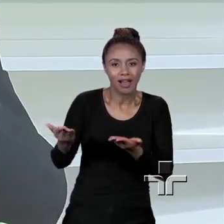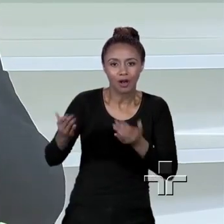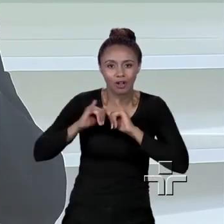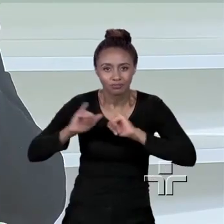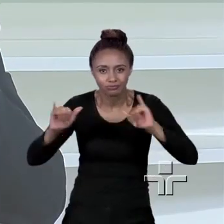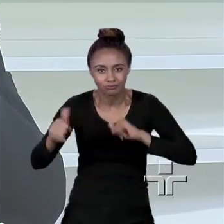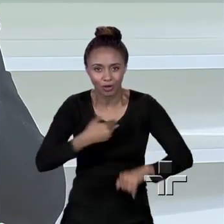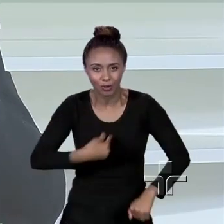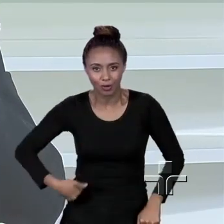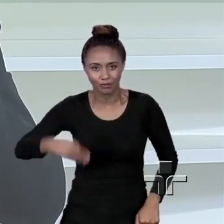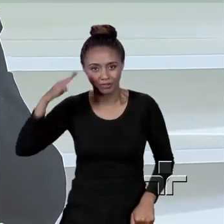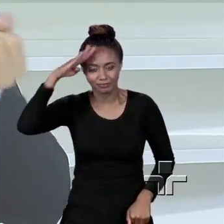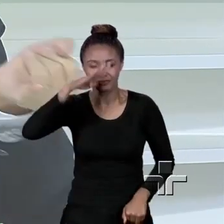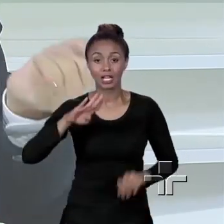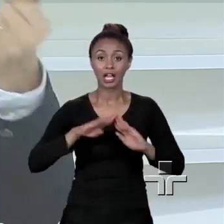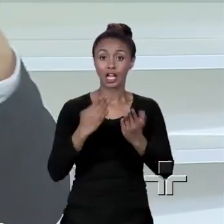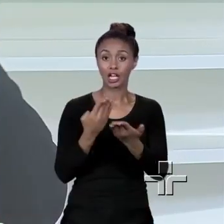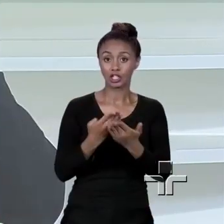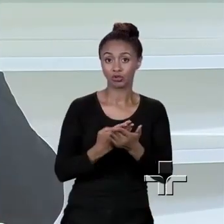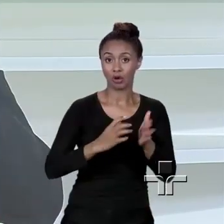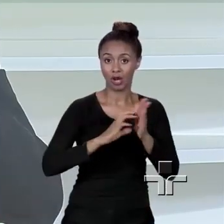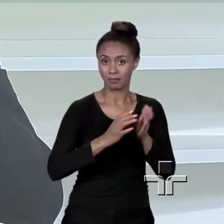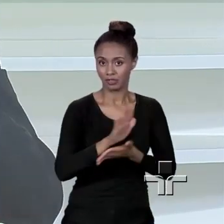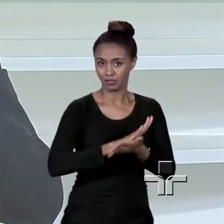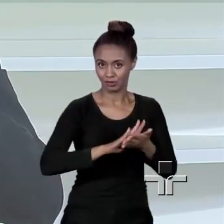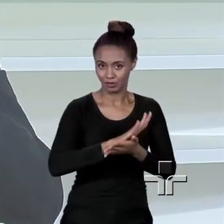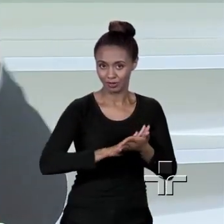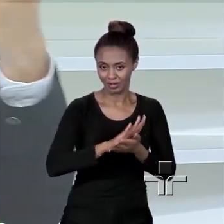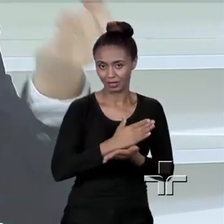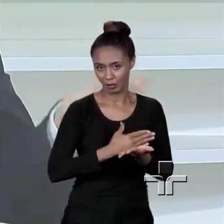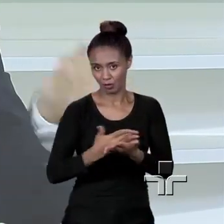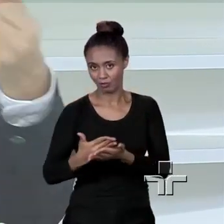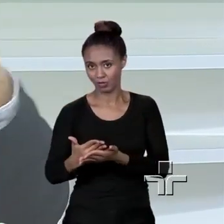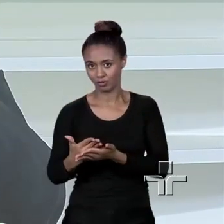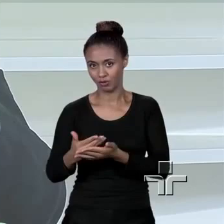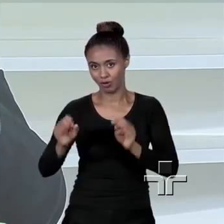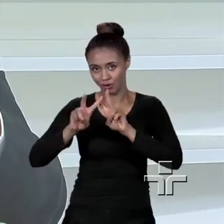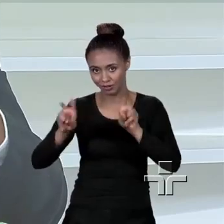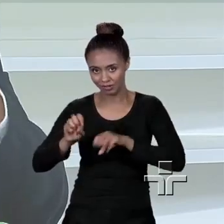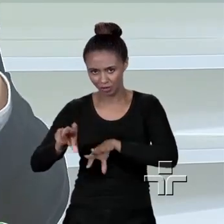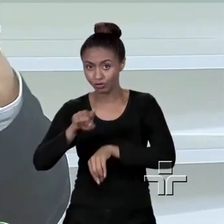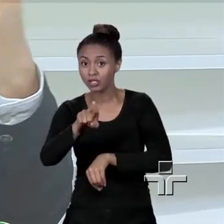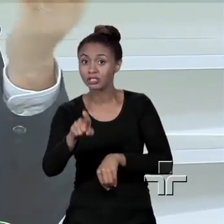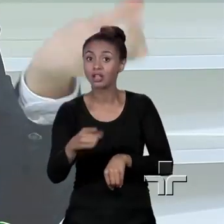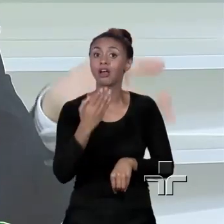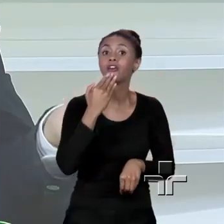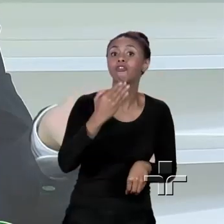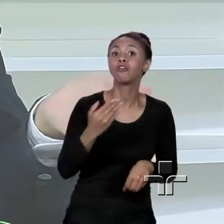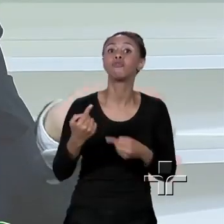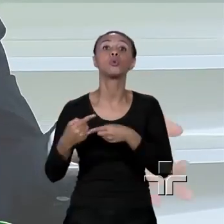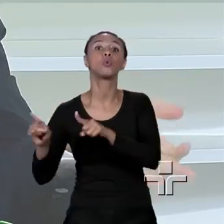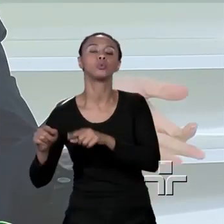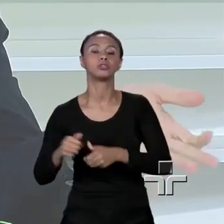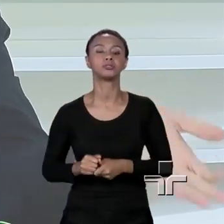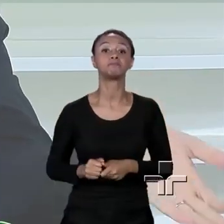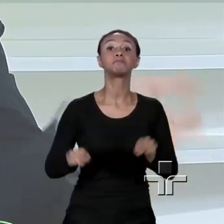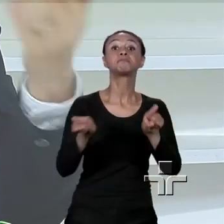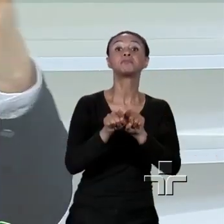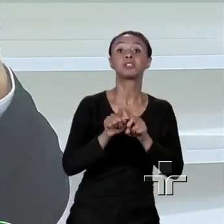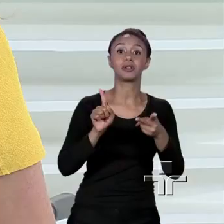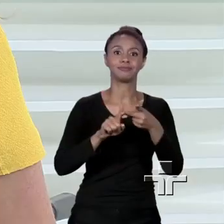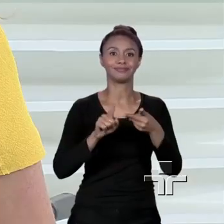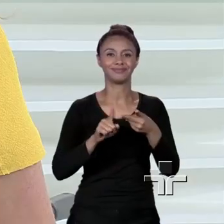A questão de escola sem partido, que apareceu na nomeação do ministro da Educação, a senhora é contra ou a favor? A questão dos médicos cubanos,